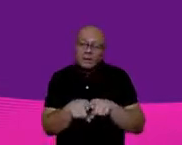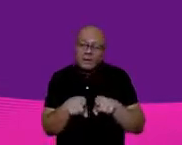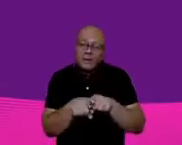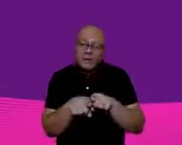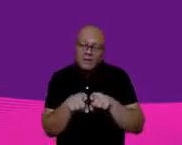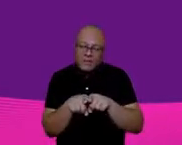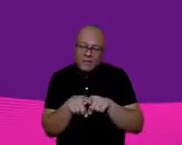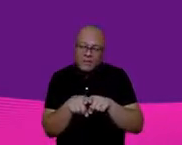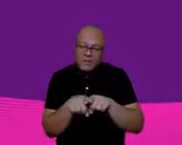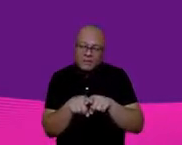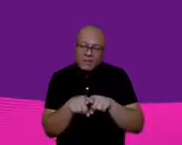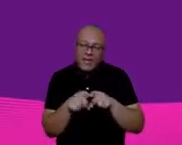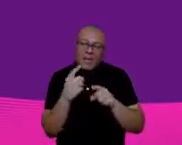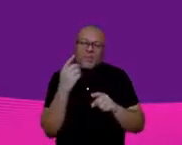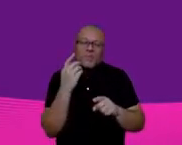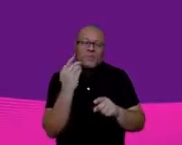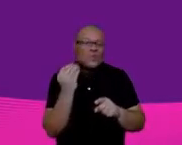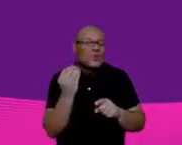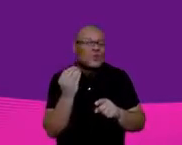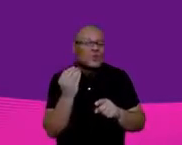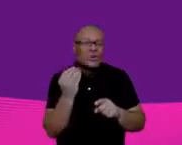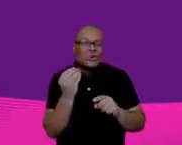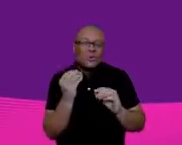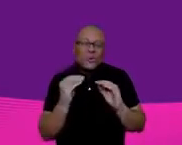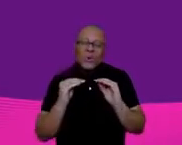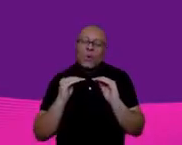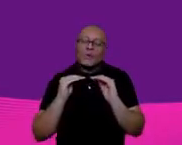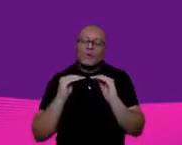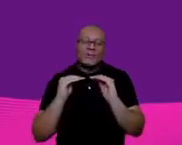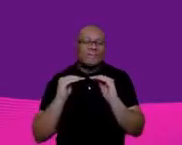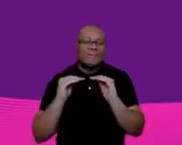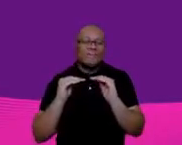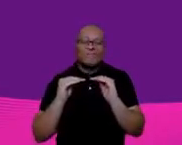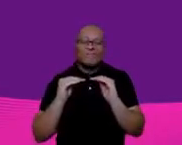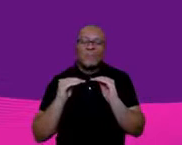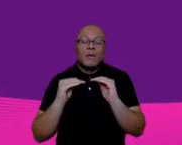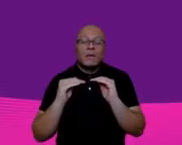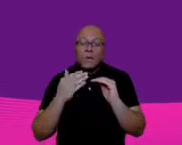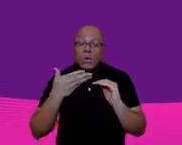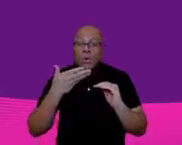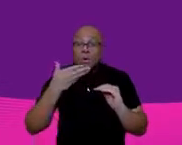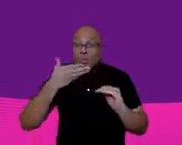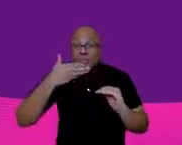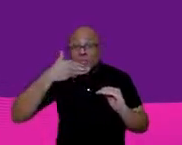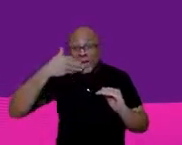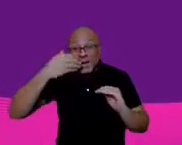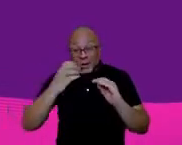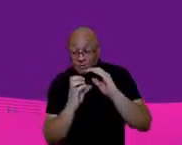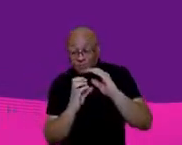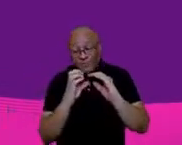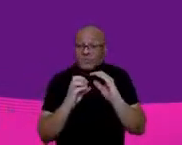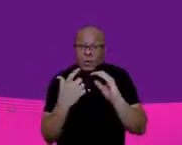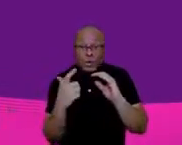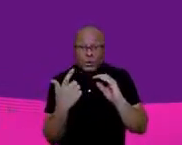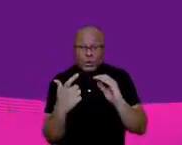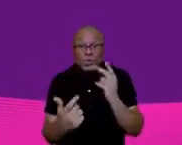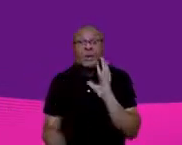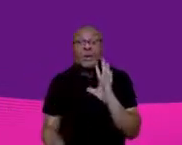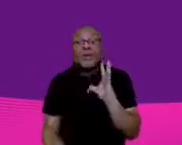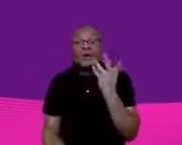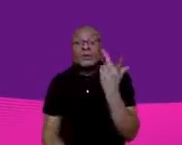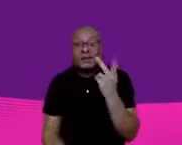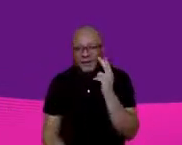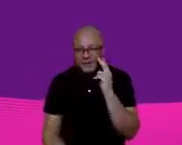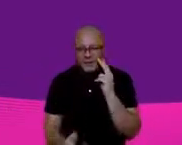muito horizontal. E se nós não estivermos na melhor posição, o que acaba acontecendo? Vejam, o